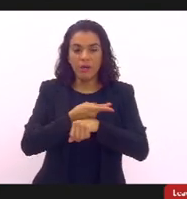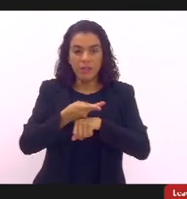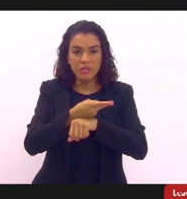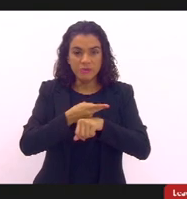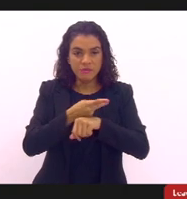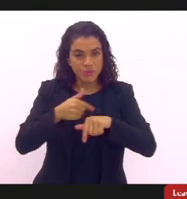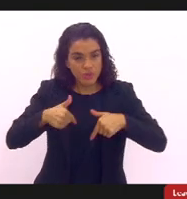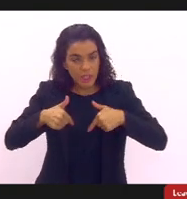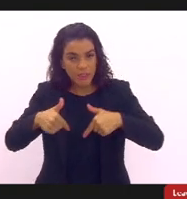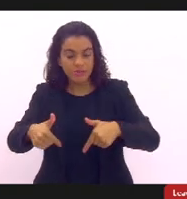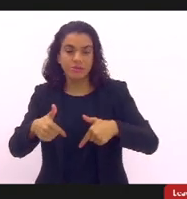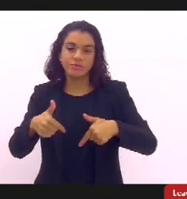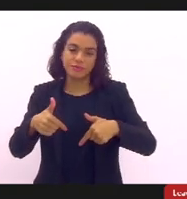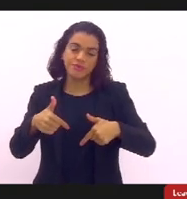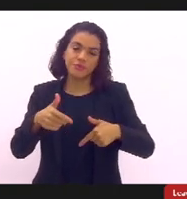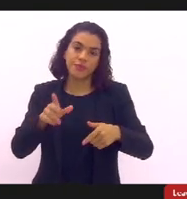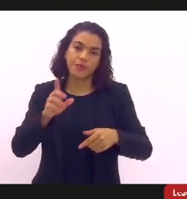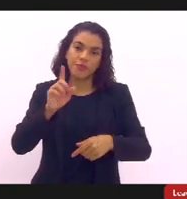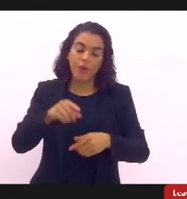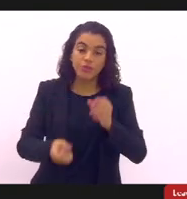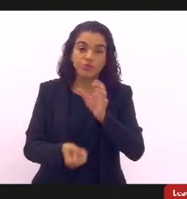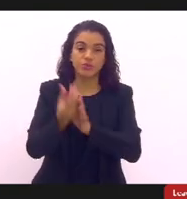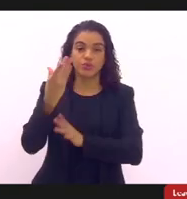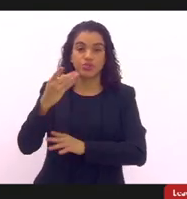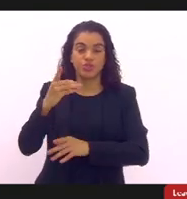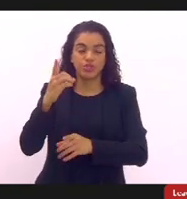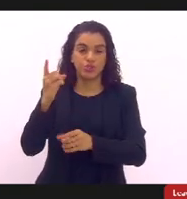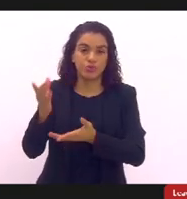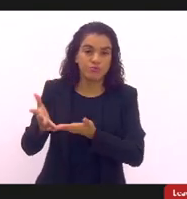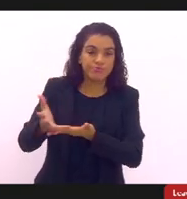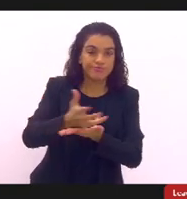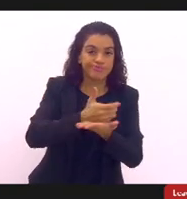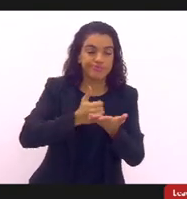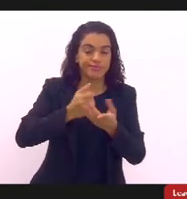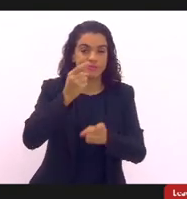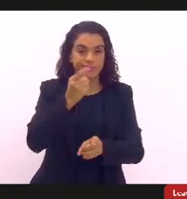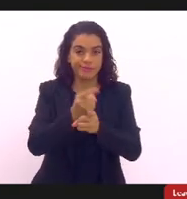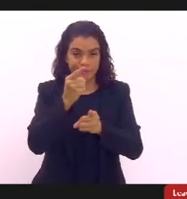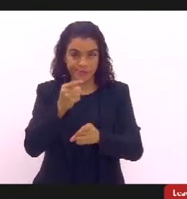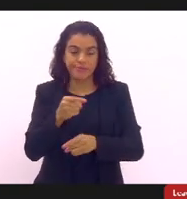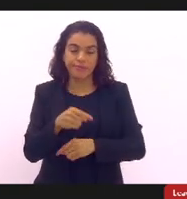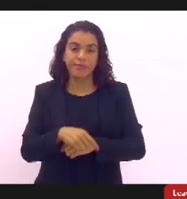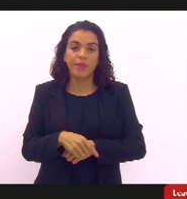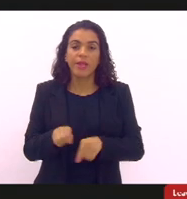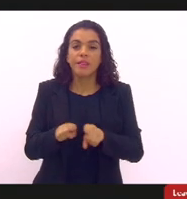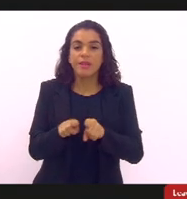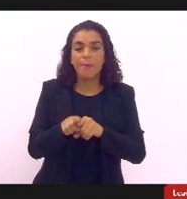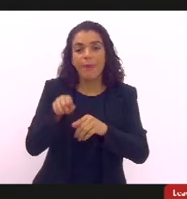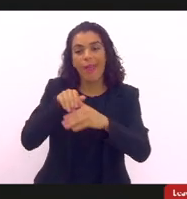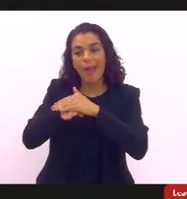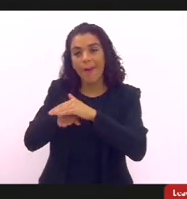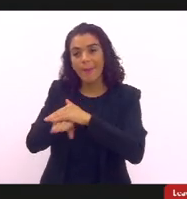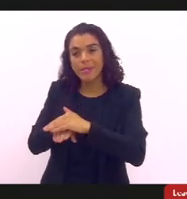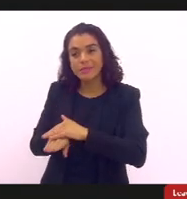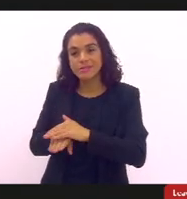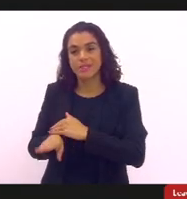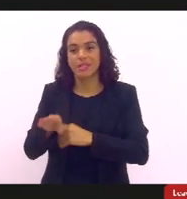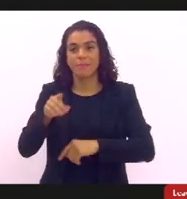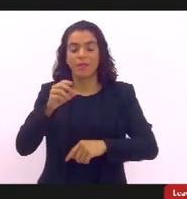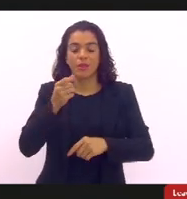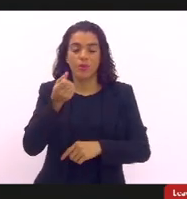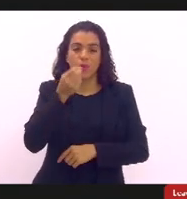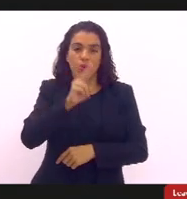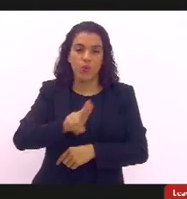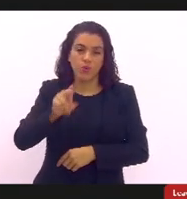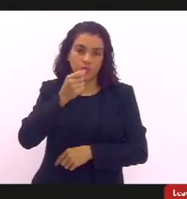está previsto, surgiu um diagnóstico, isso está previsto no plano, armazenamento de uso, ou seja, a parte da